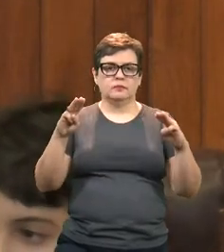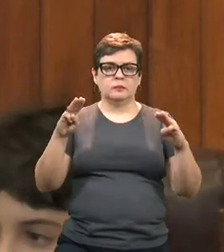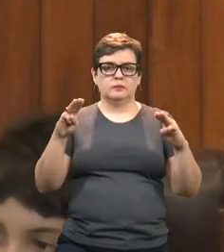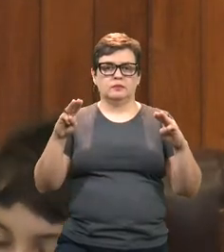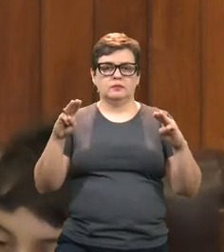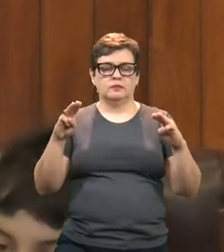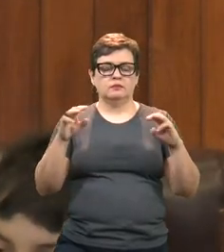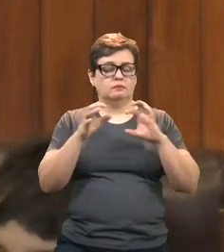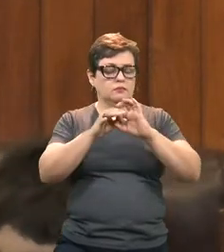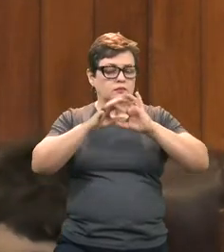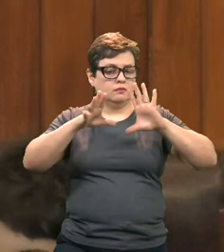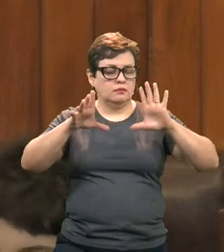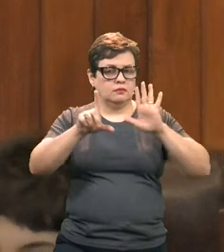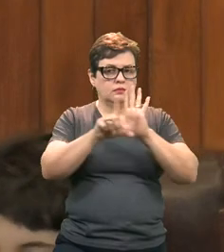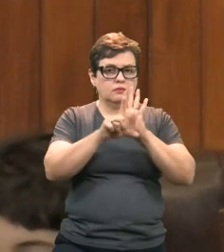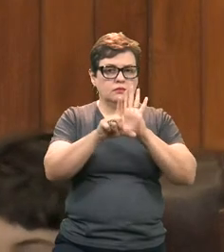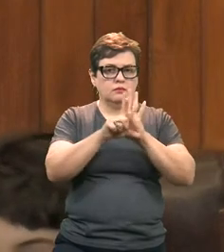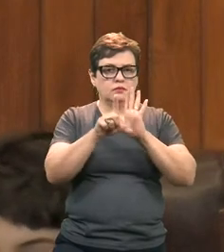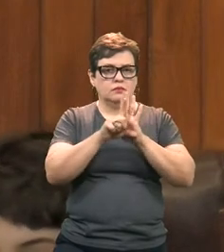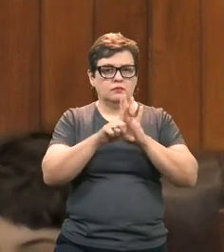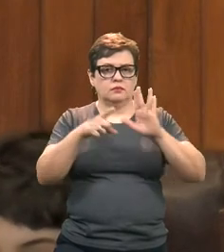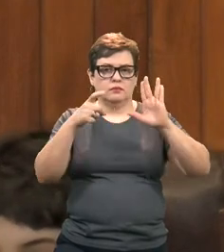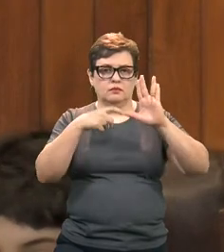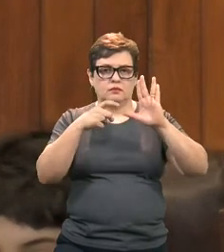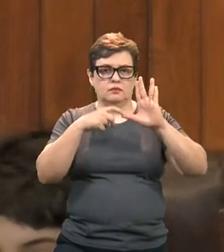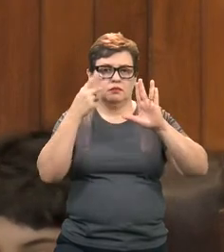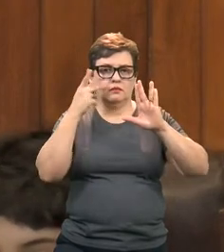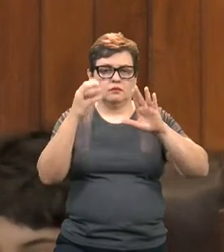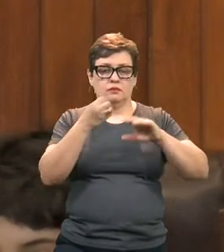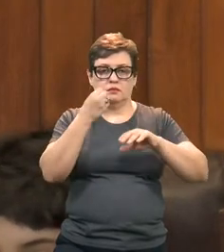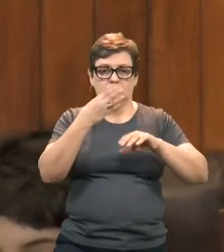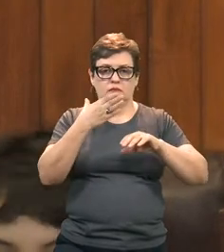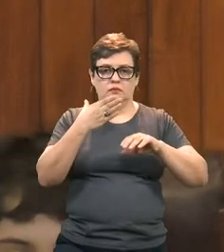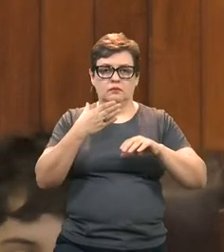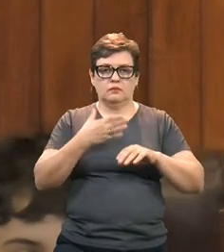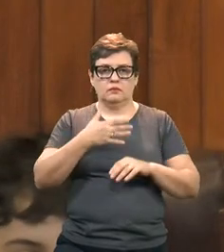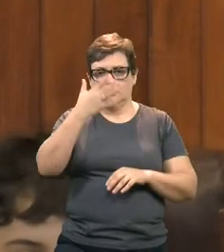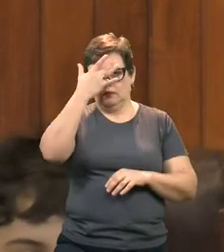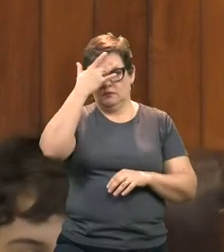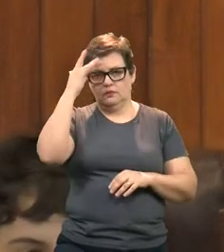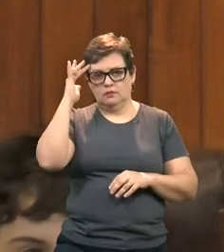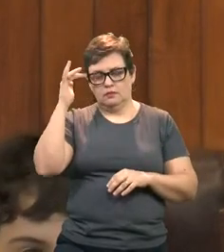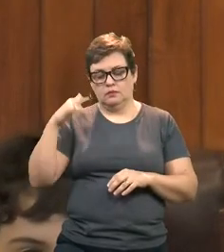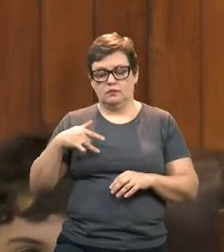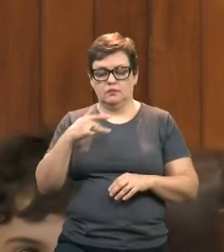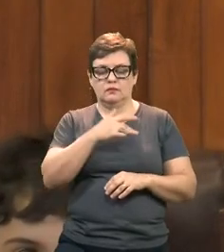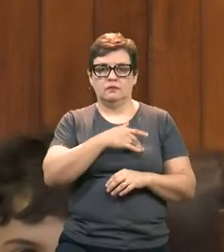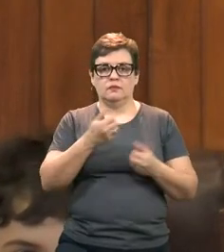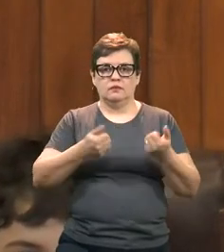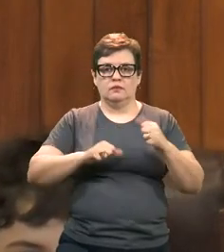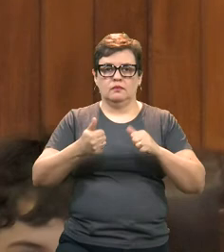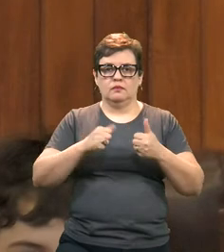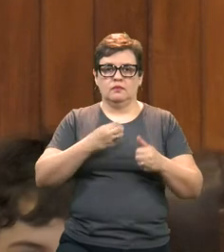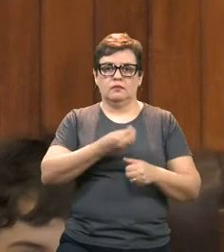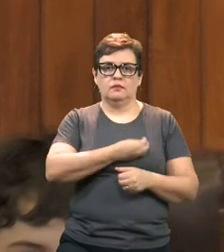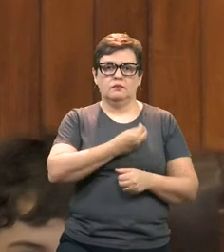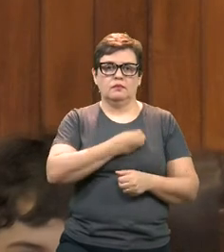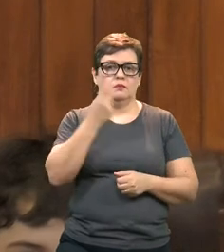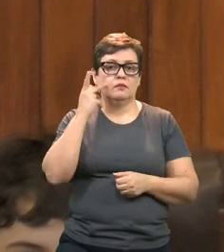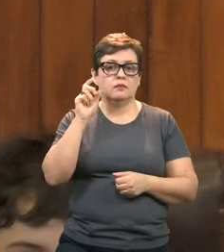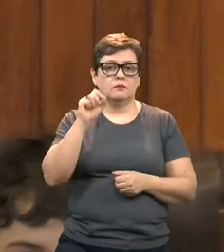legalmente o acesso à cannabis medicinal para o bem-estar terapêutico, saúde e qualidade de vida àqueles